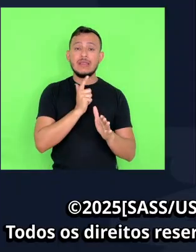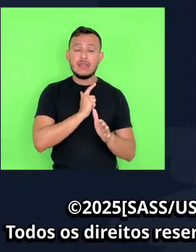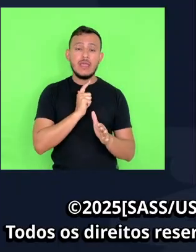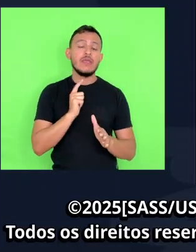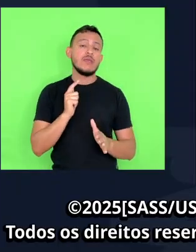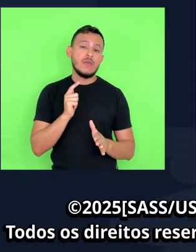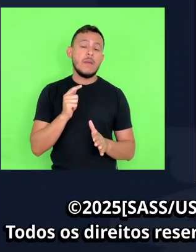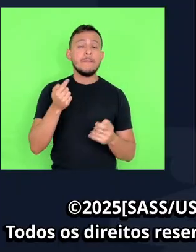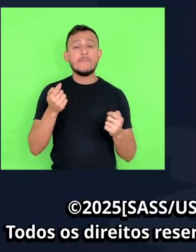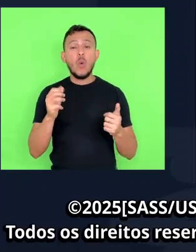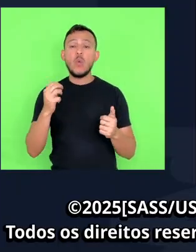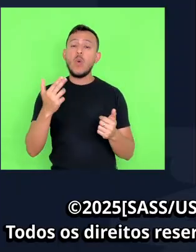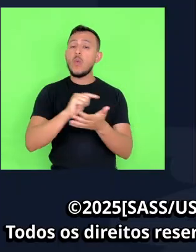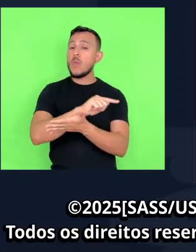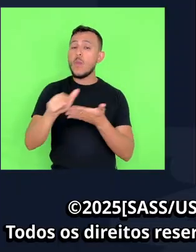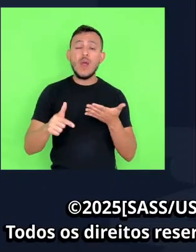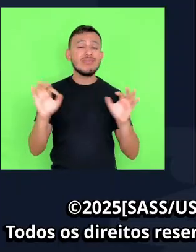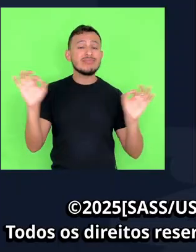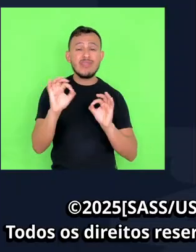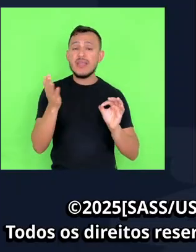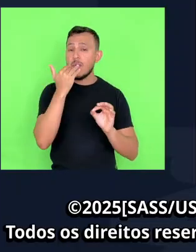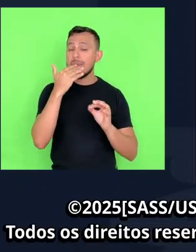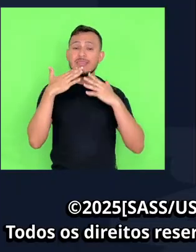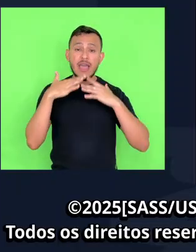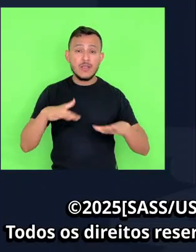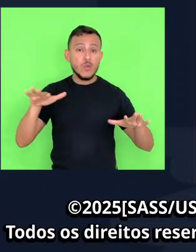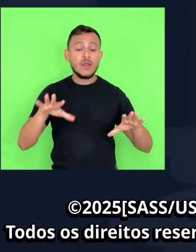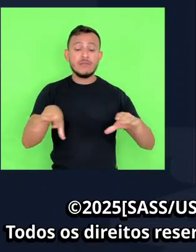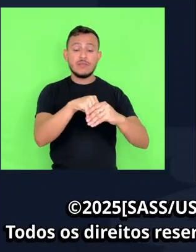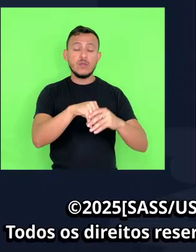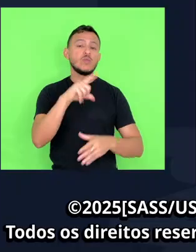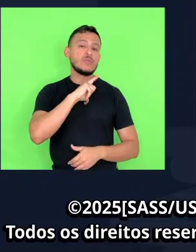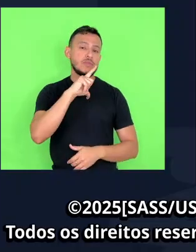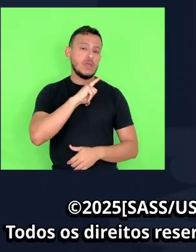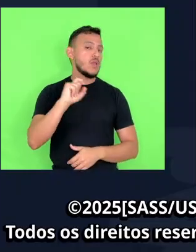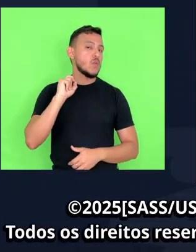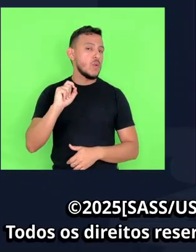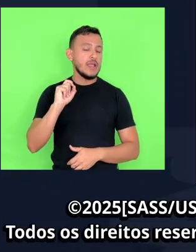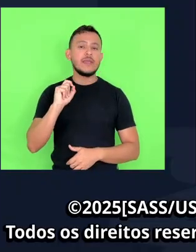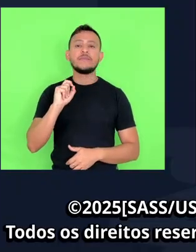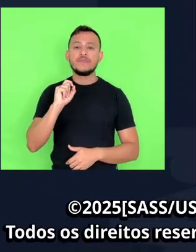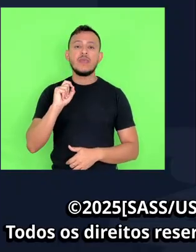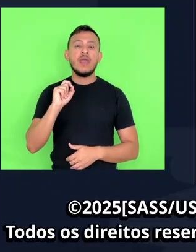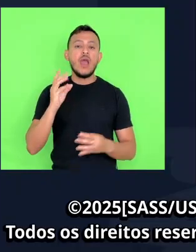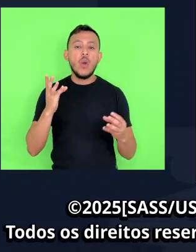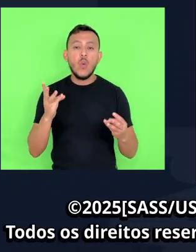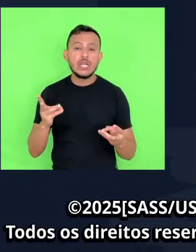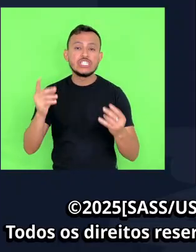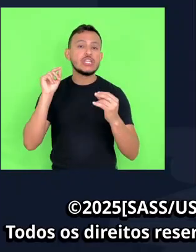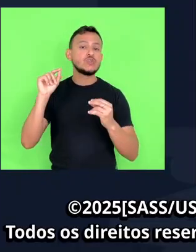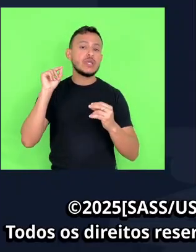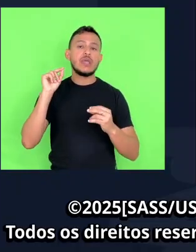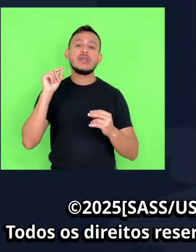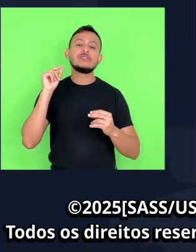pouco ou nenhum alimento in natura e que contém um número enorme, um número